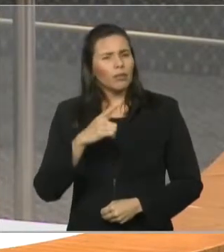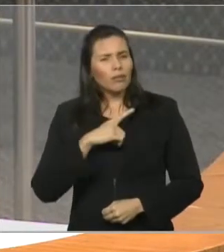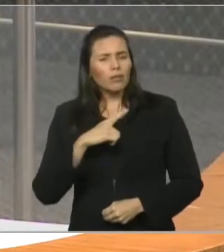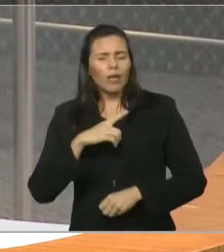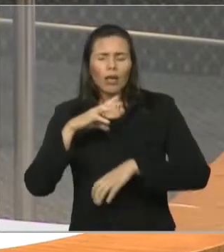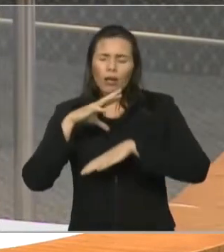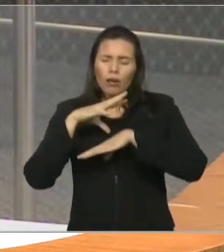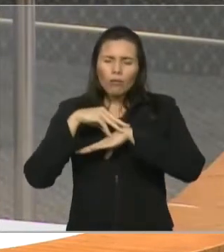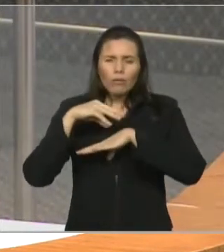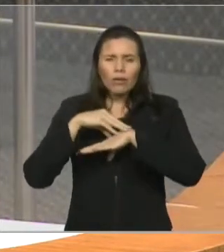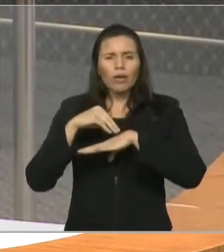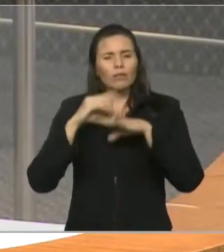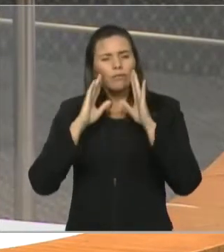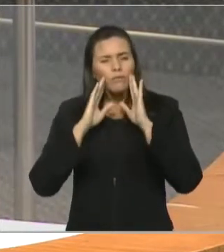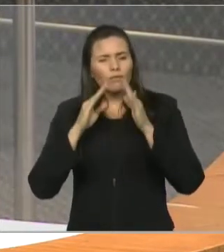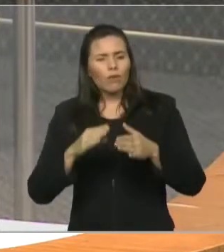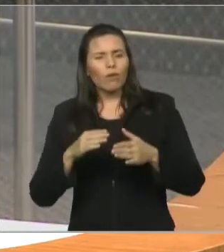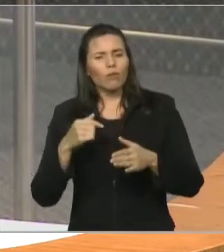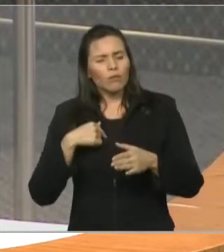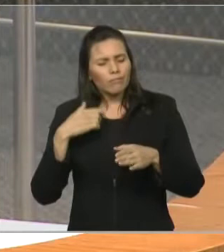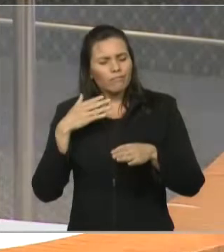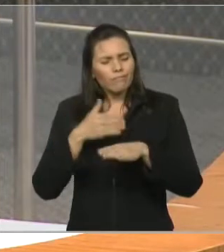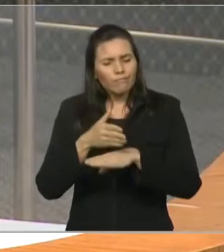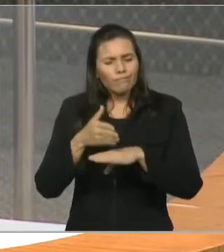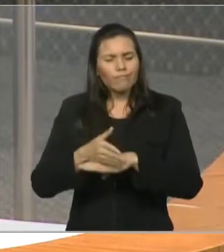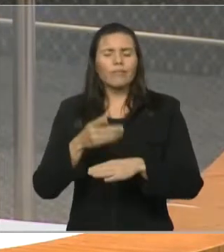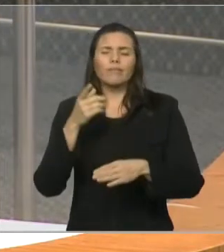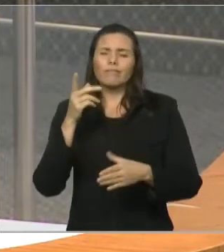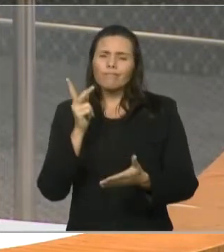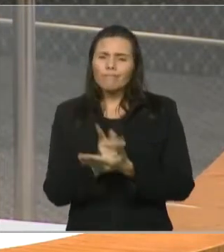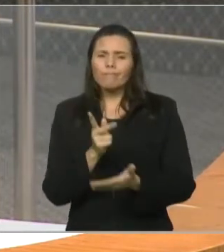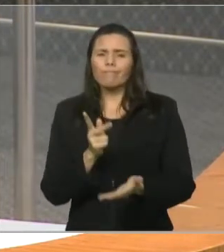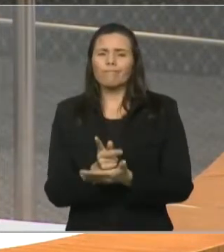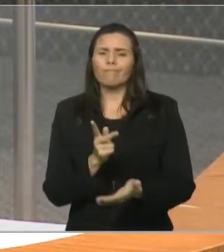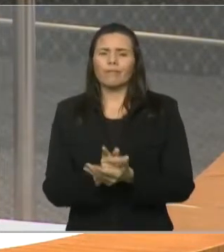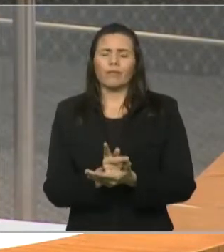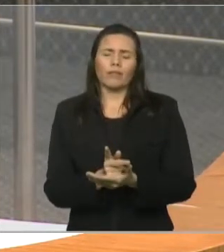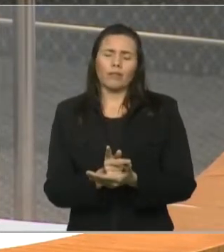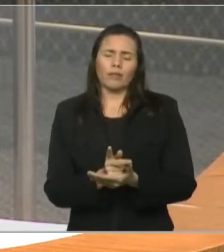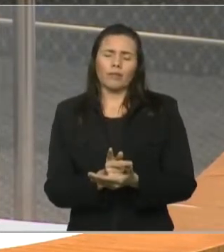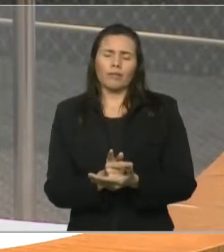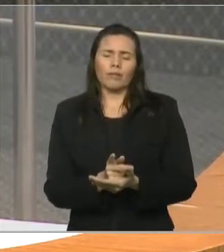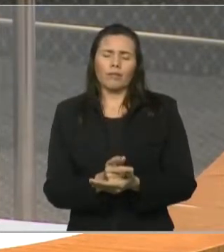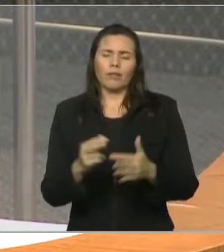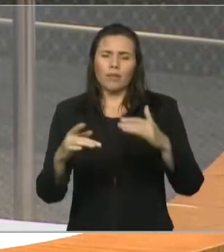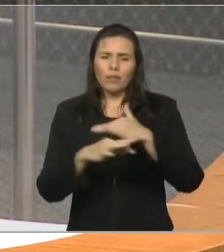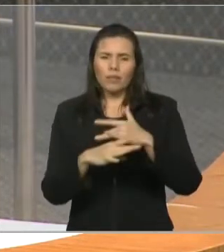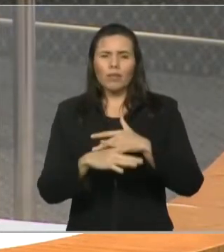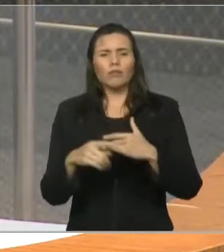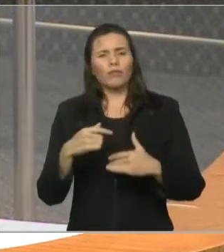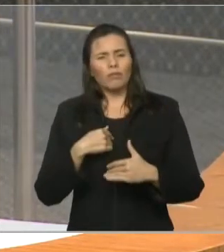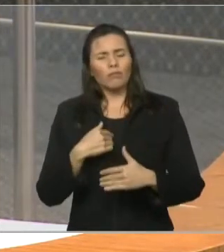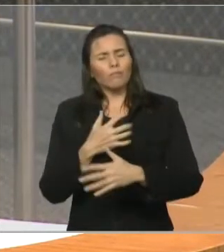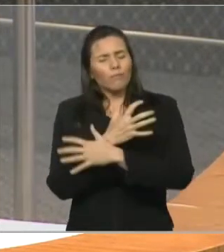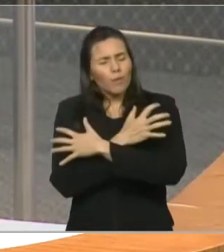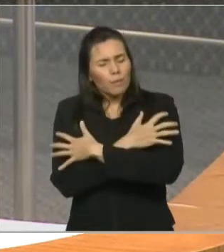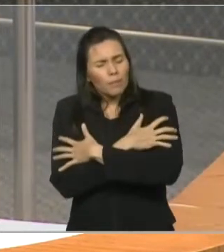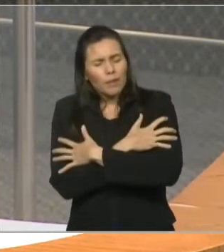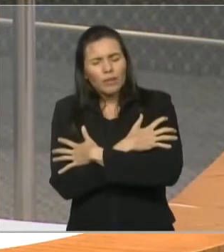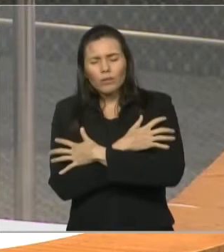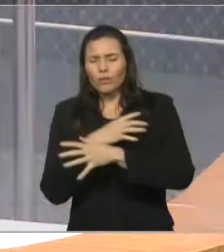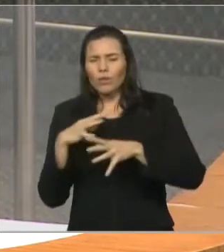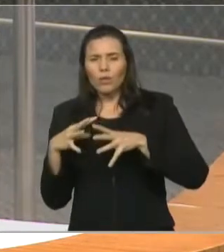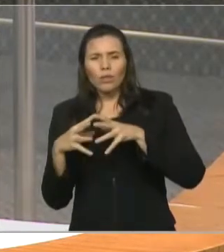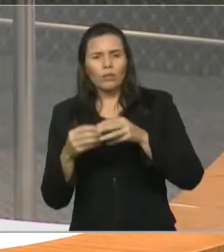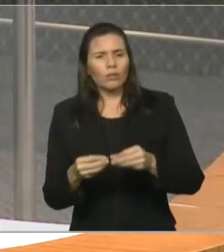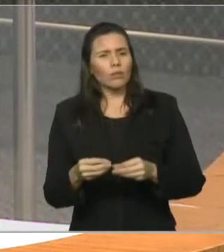que eu costumo estar visitando sempre. Então, aqui eu quero desejar um abraço a todos os munícipes e